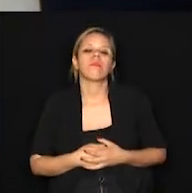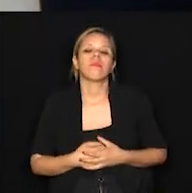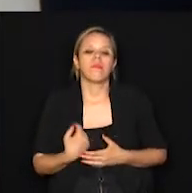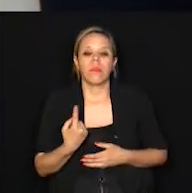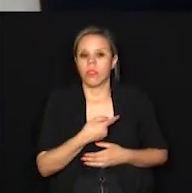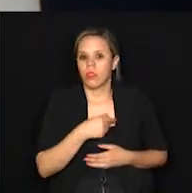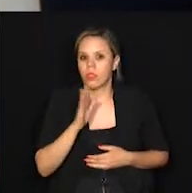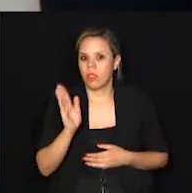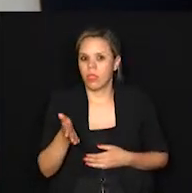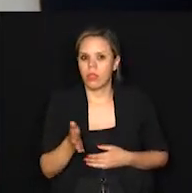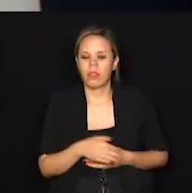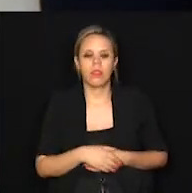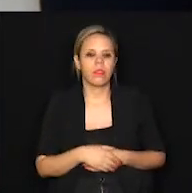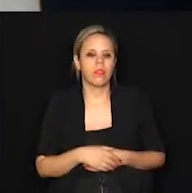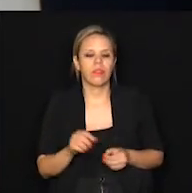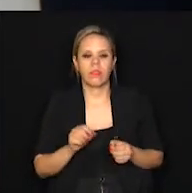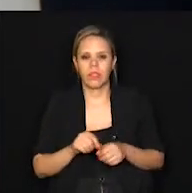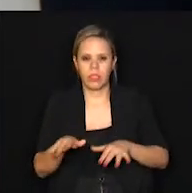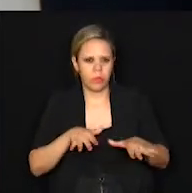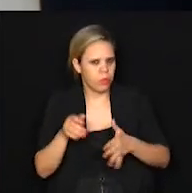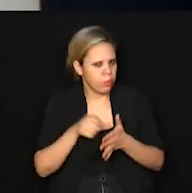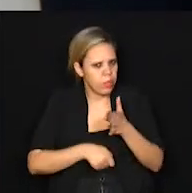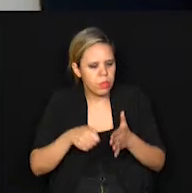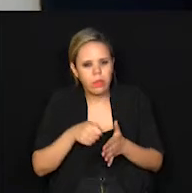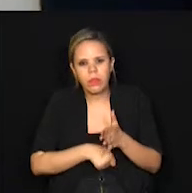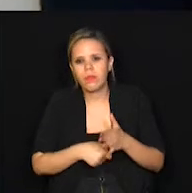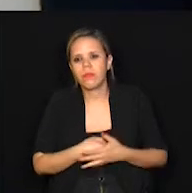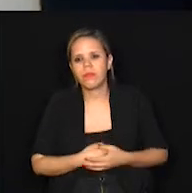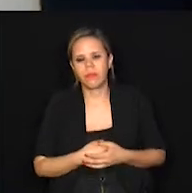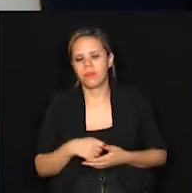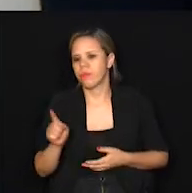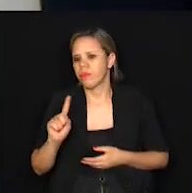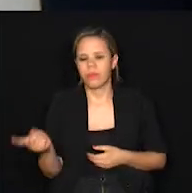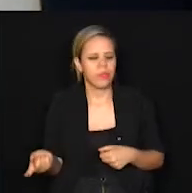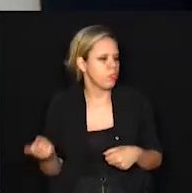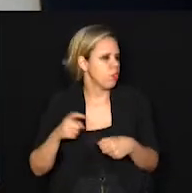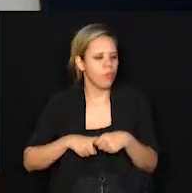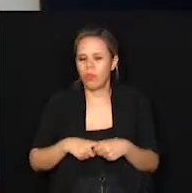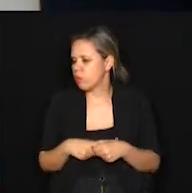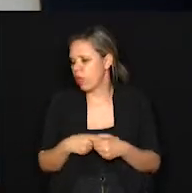registrados 9 mil novos casos de Covid entre crianças e adolescentes.